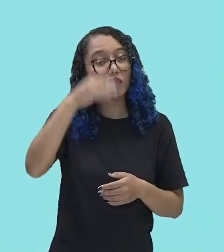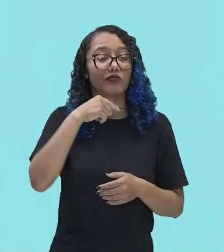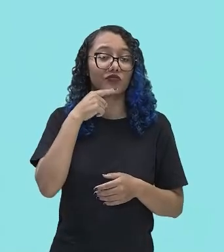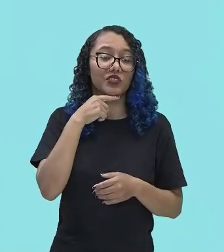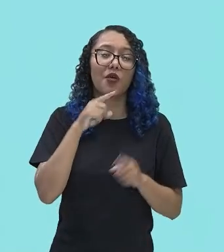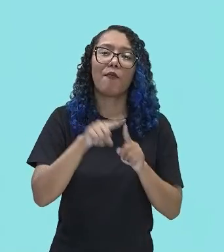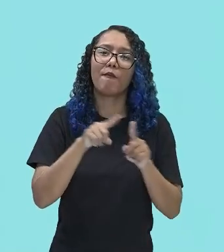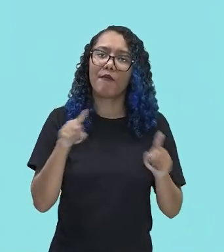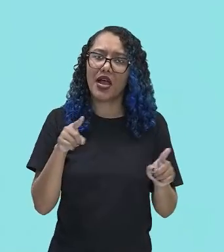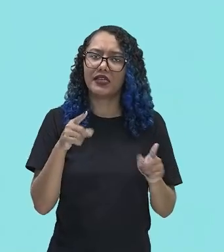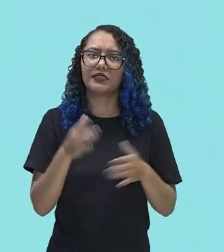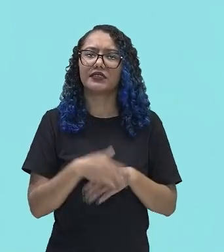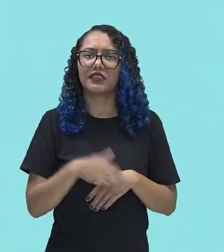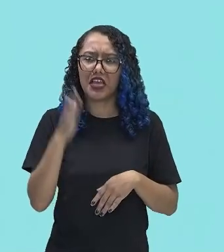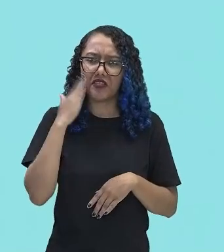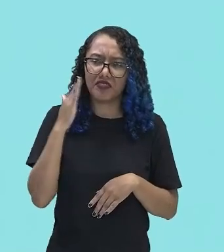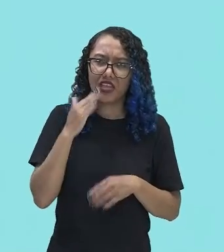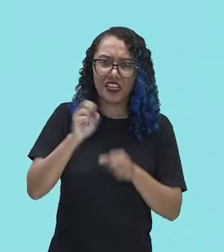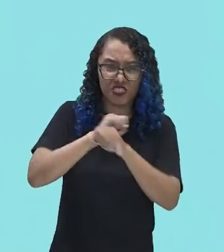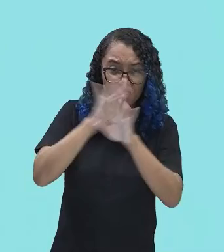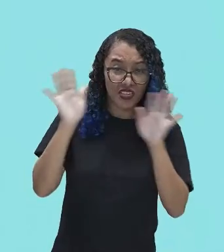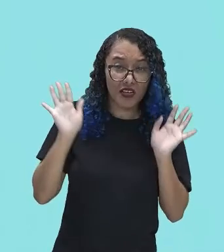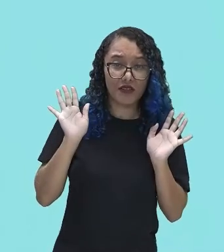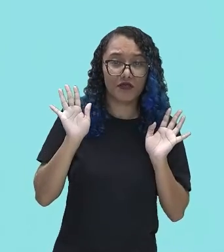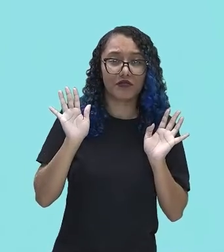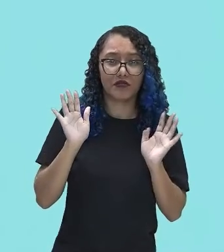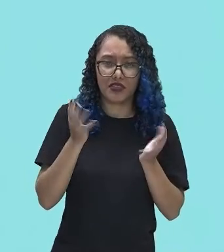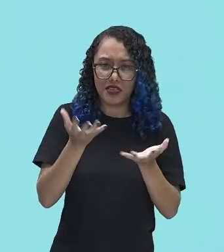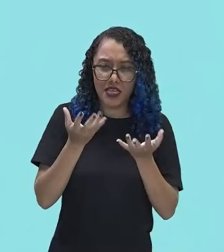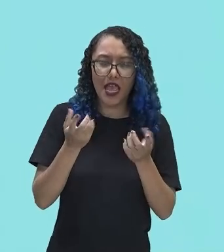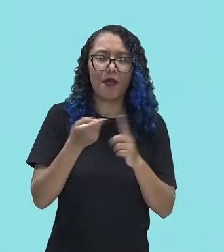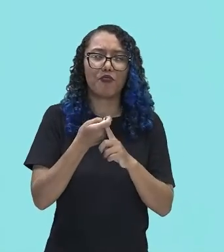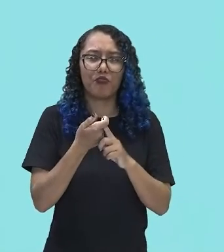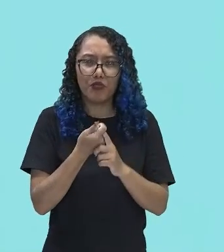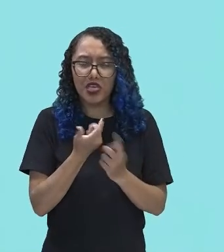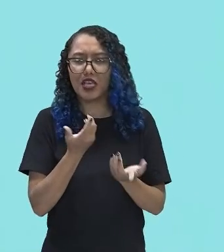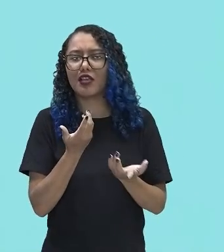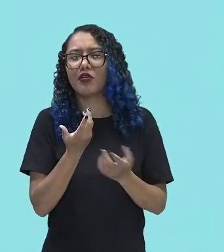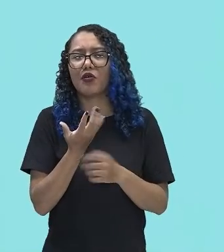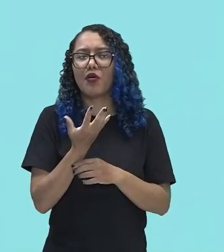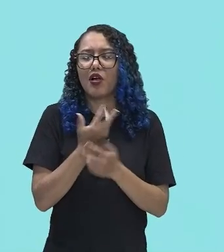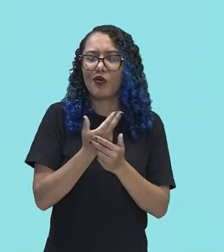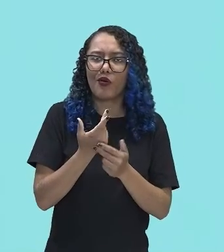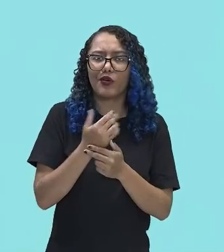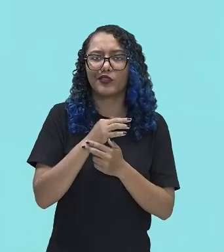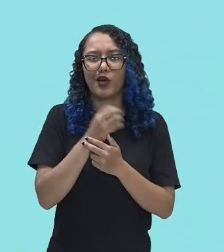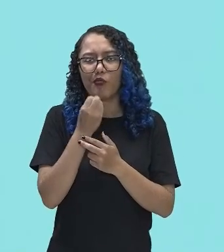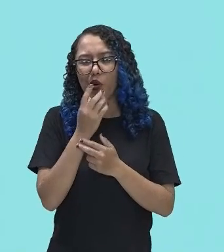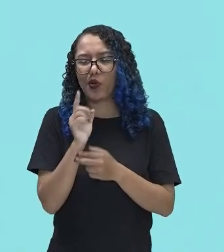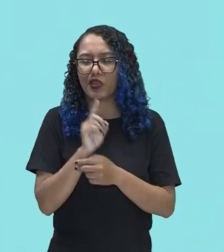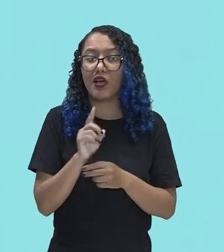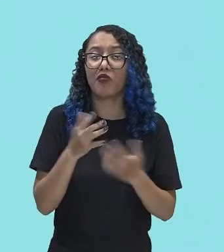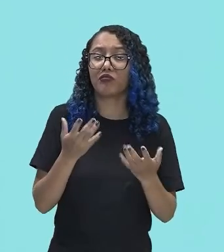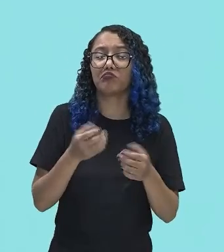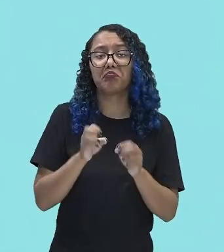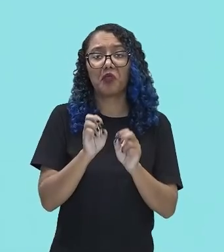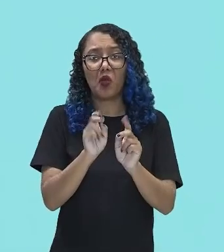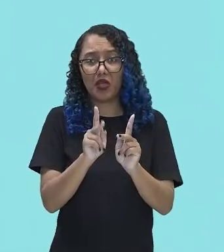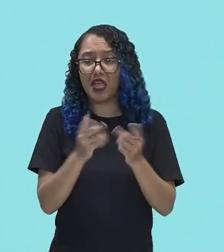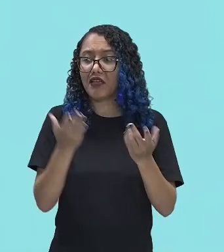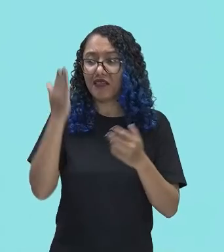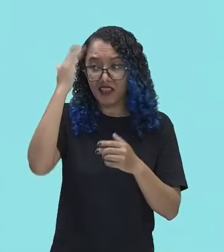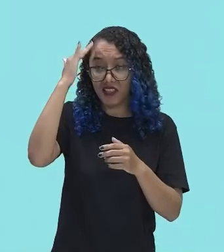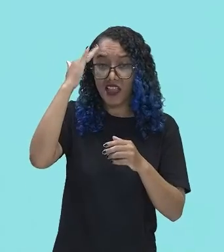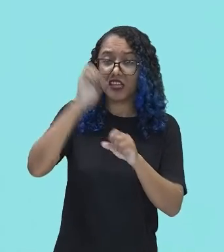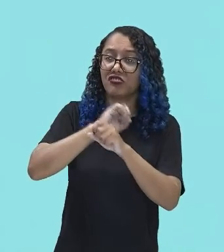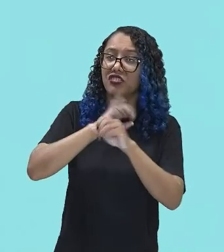Mas dá para entender o que ele está dizendo? Lá, que ele quer o milho, que as coisas não estão boas, a gente consegue entender, certo? Então, aqui é